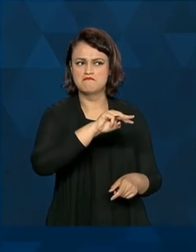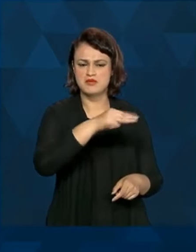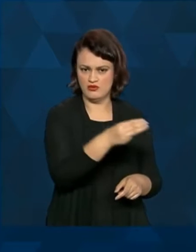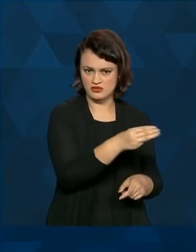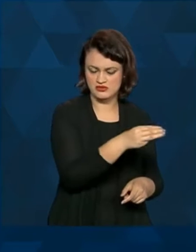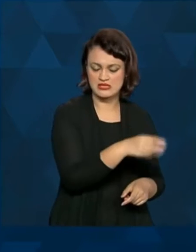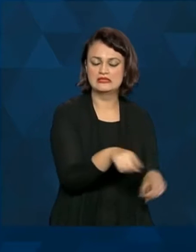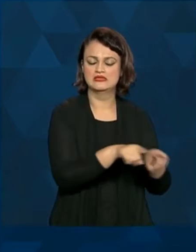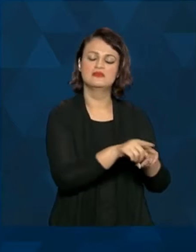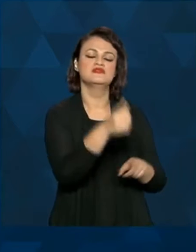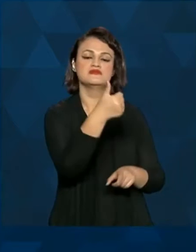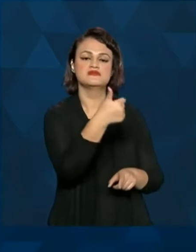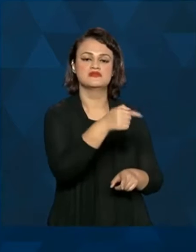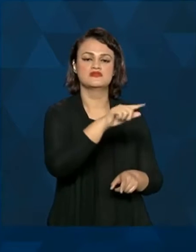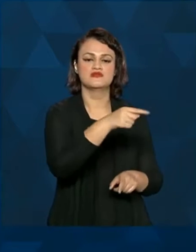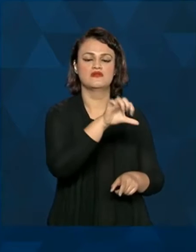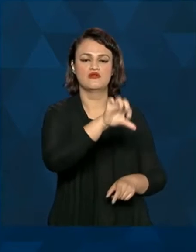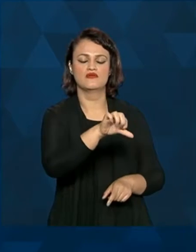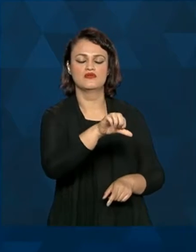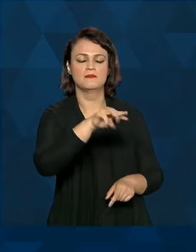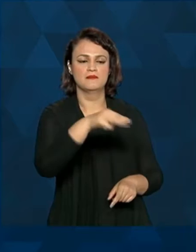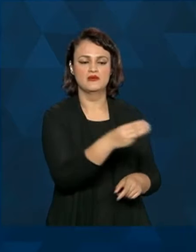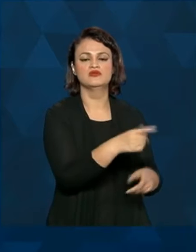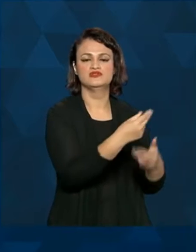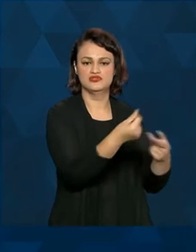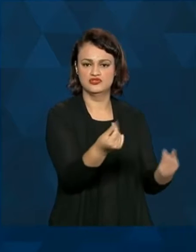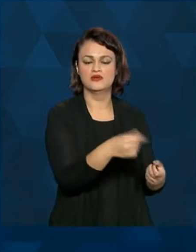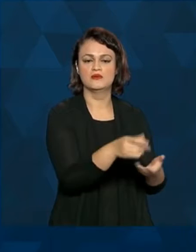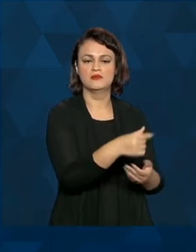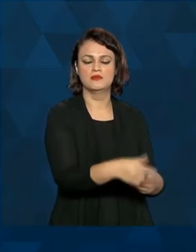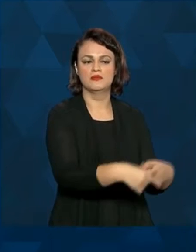e 17,9 milhões exclusivos para o enfrentamento à Covid,